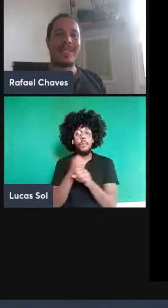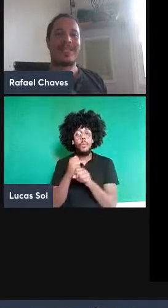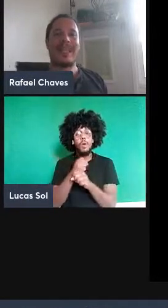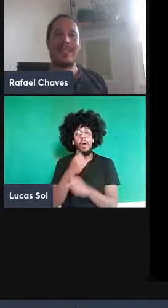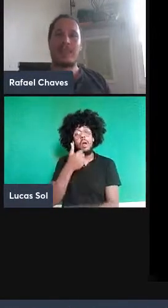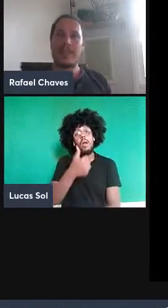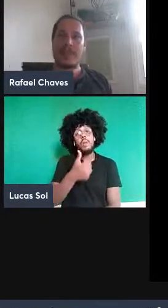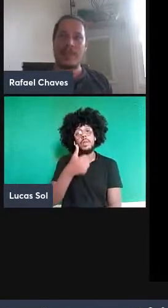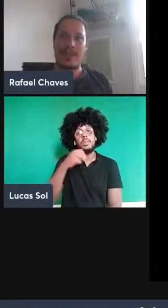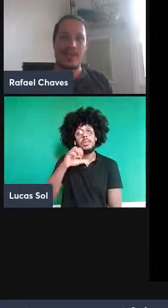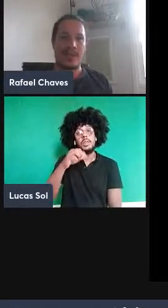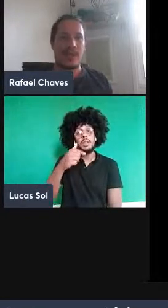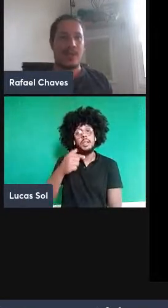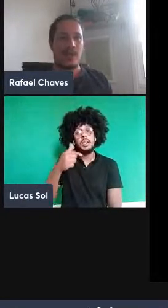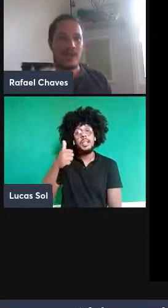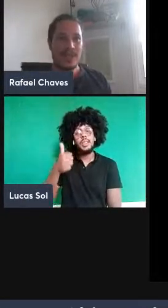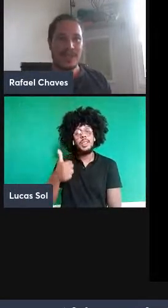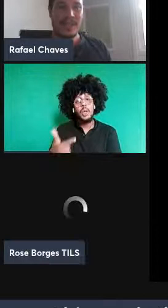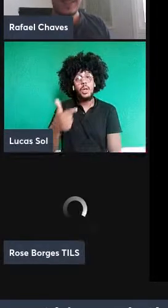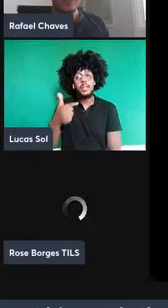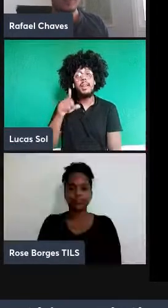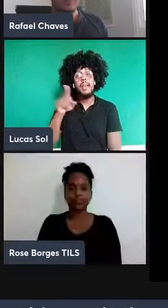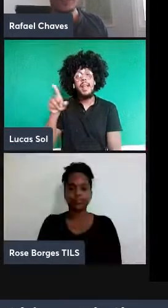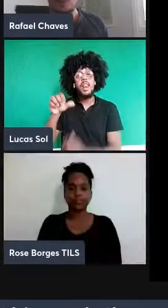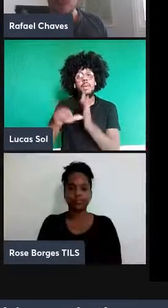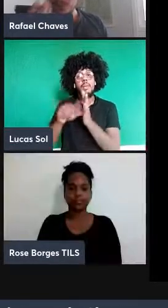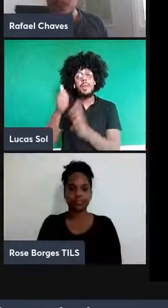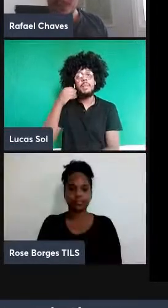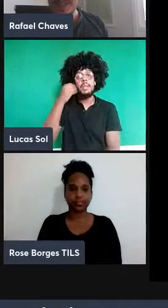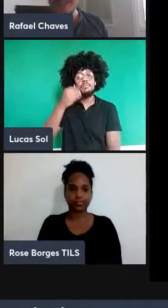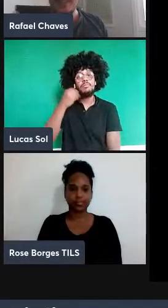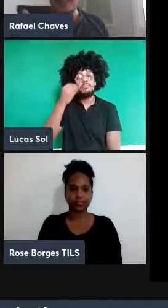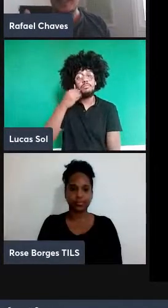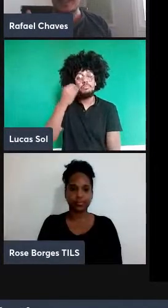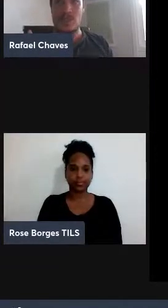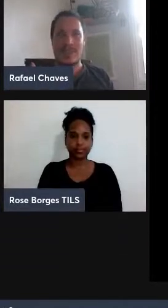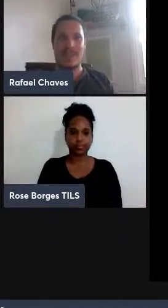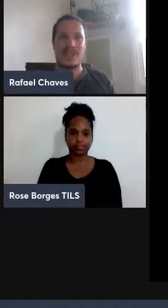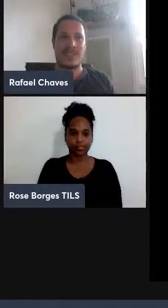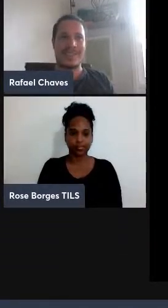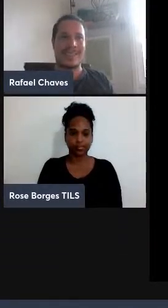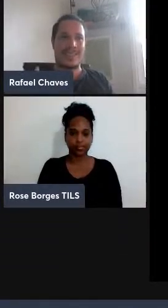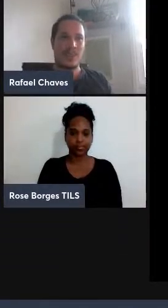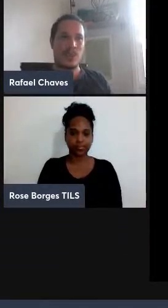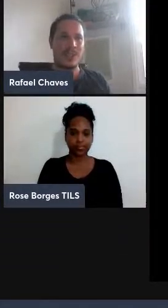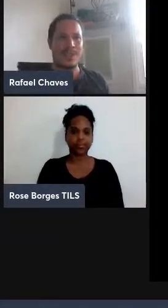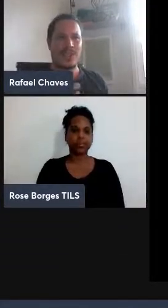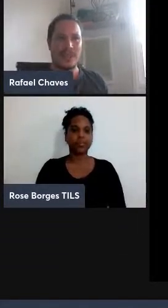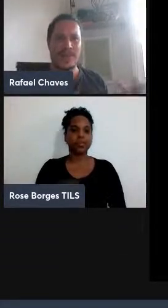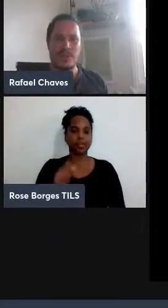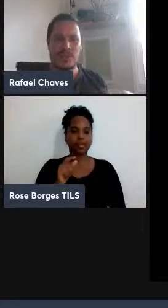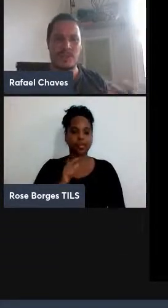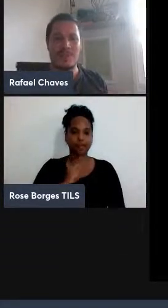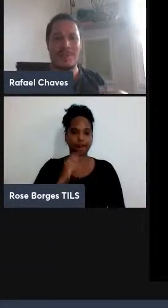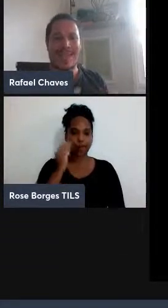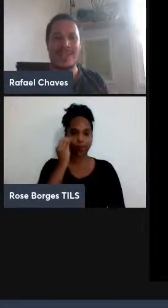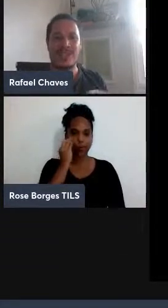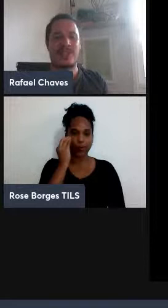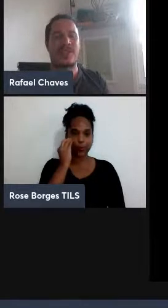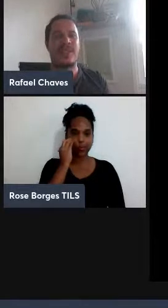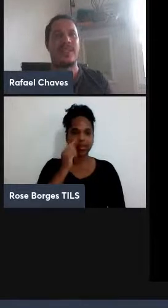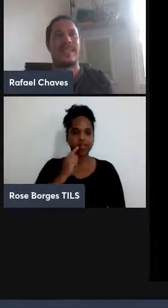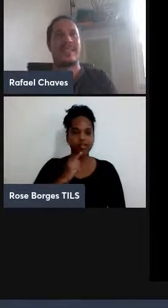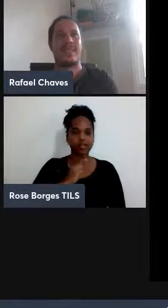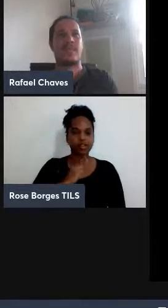primeiro a testá-la experimentalmente. Então, ele fez esse teste experimental, violou essa desigualdade em 72, mas tinha vários tipos de